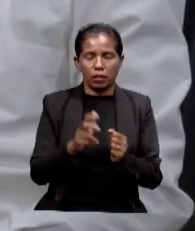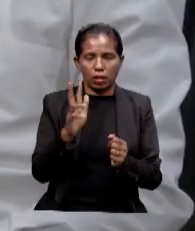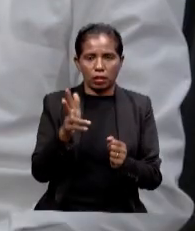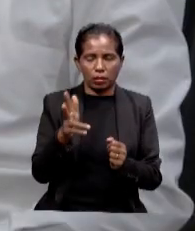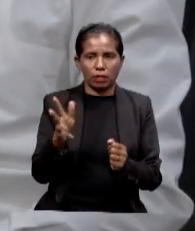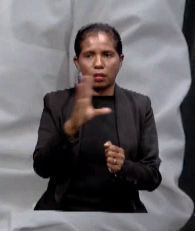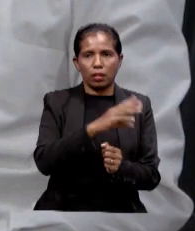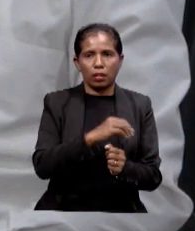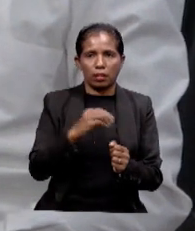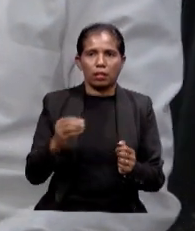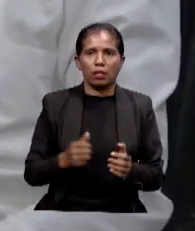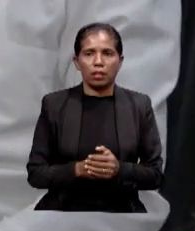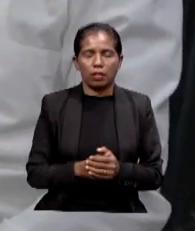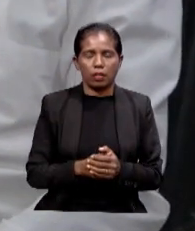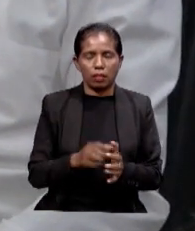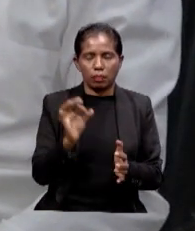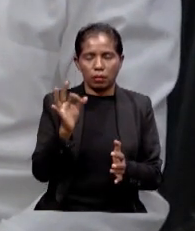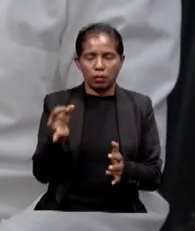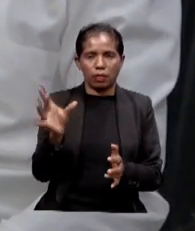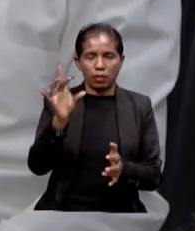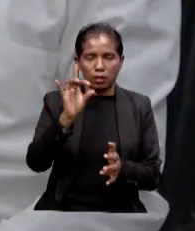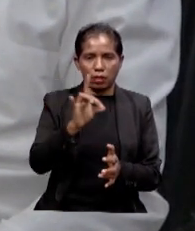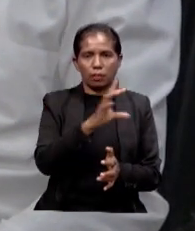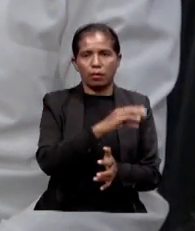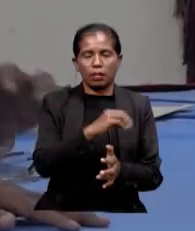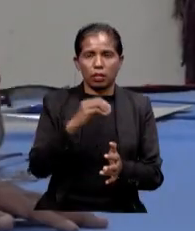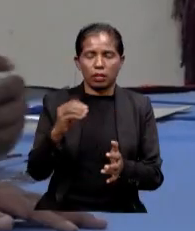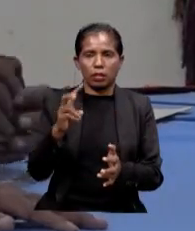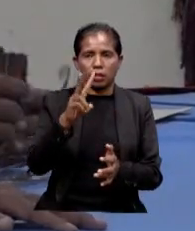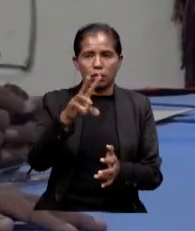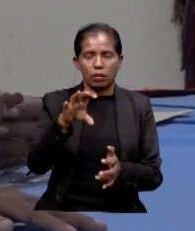4.339, ausentes, 98, equivalente a